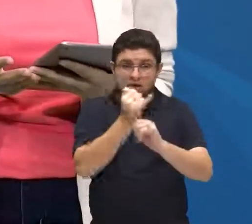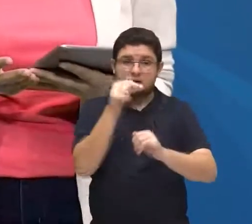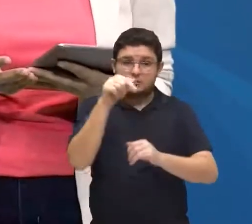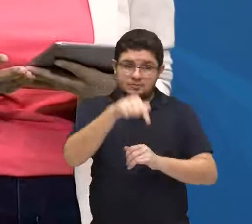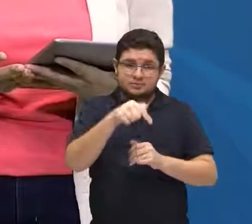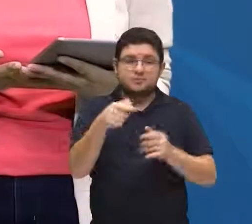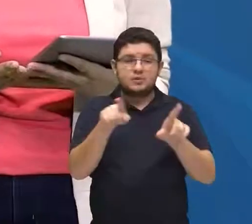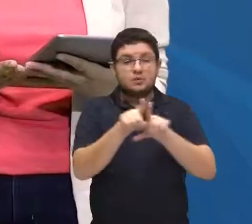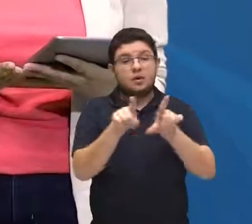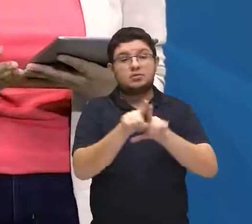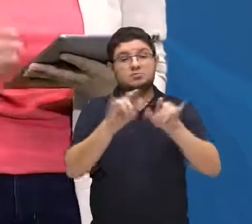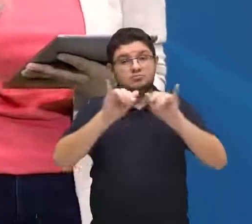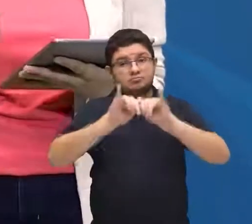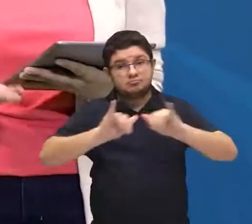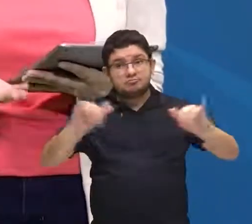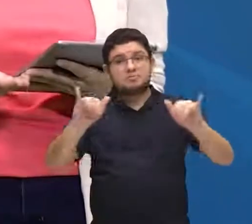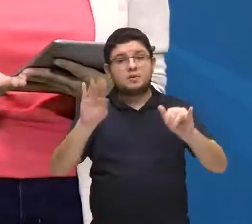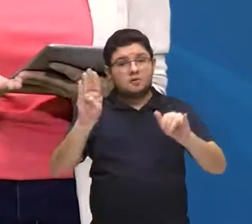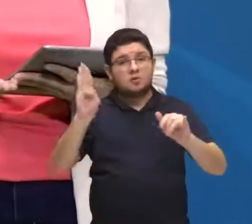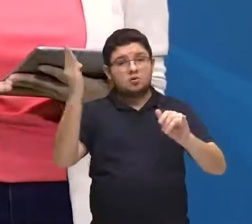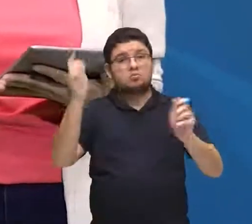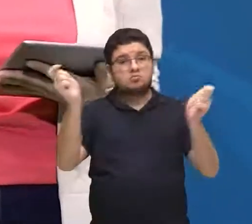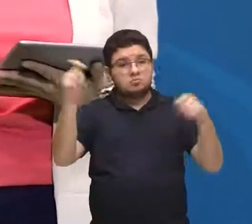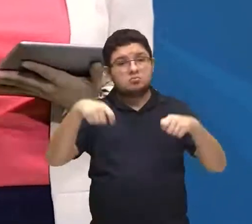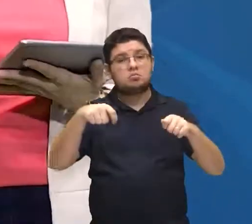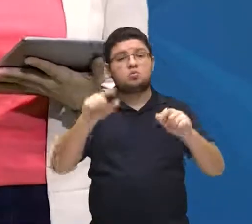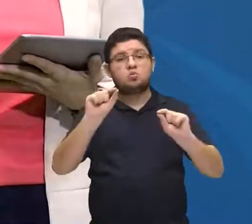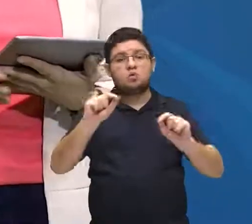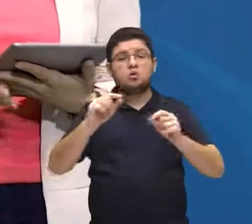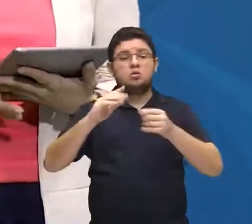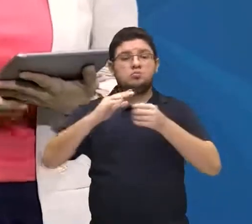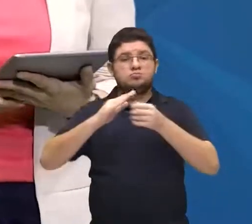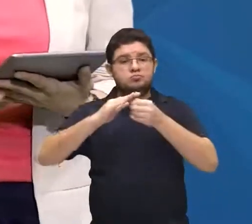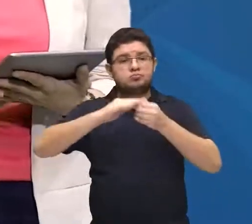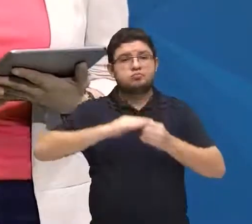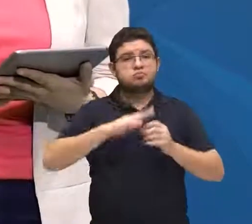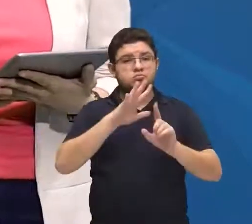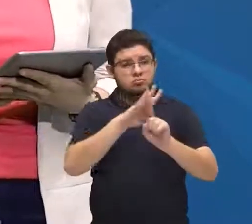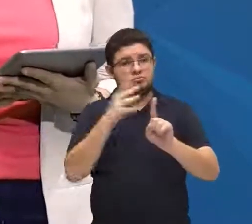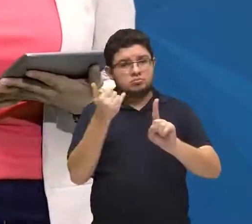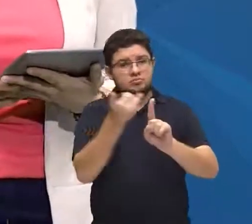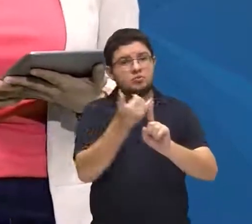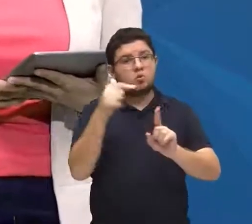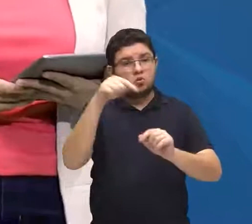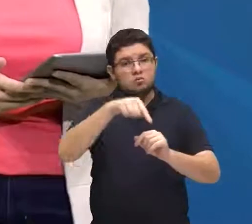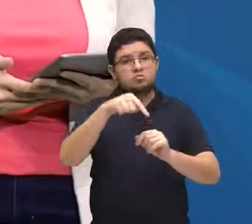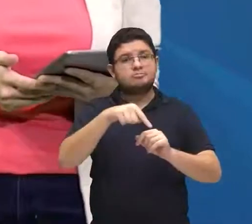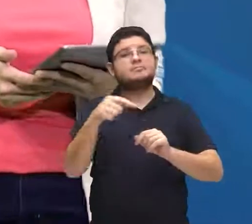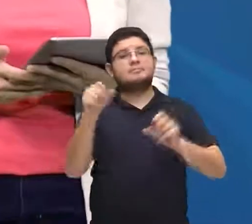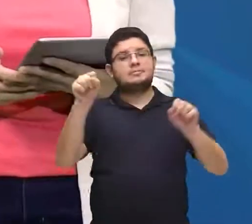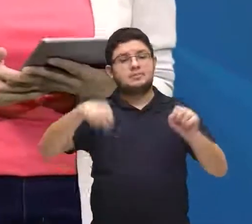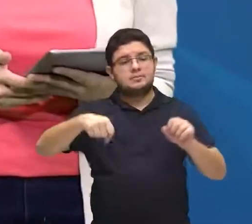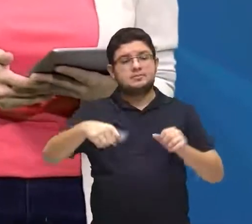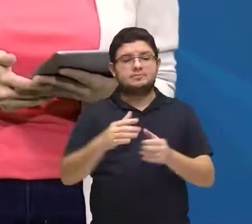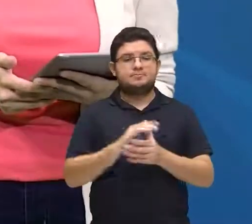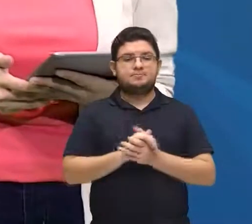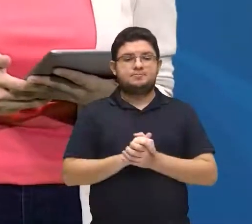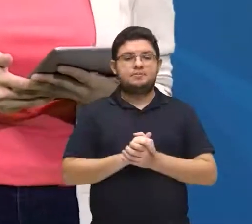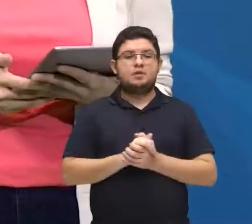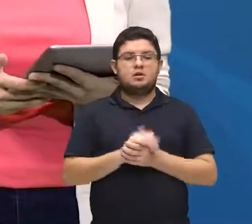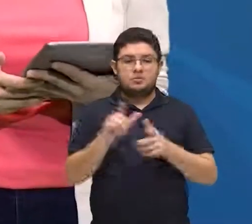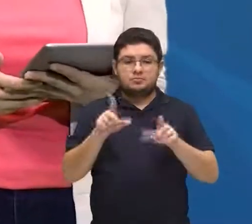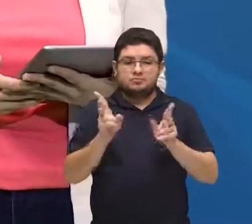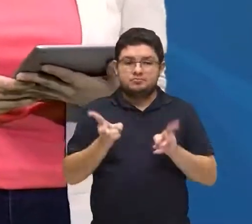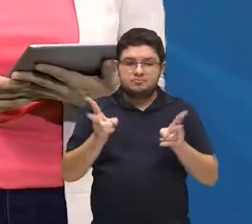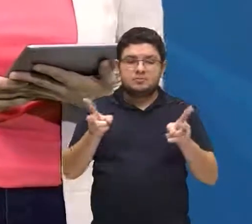elas também podem corroborar para que isso ocorra, tá bom? Continuando aí, a gente tem mais tipos de fake news, vamos dar uma